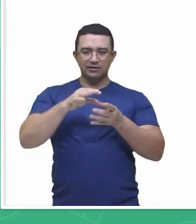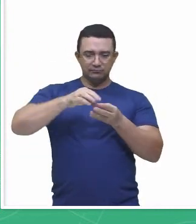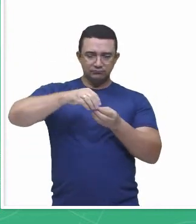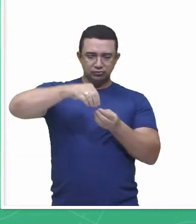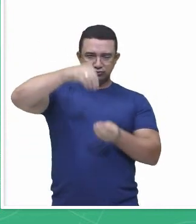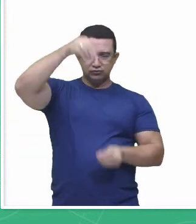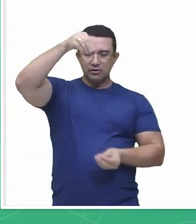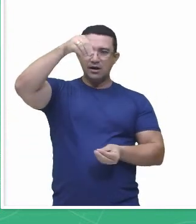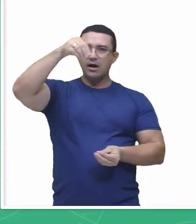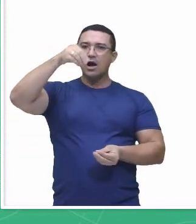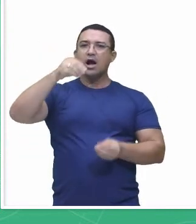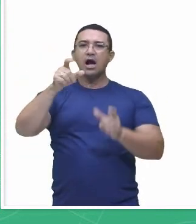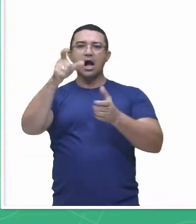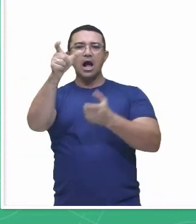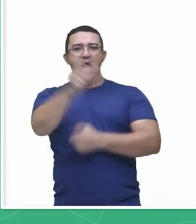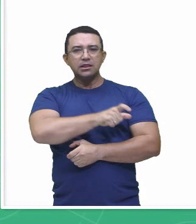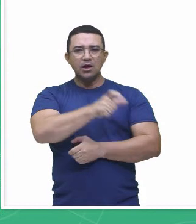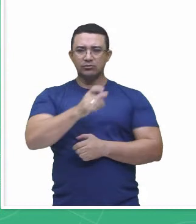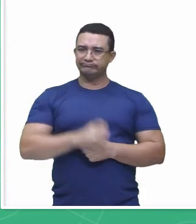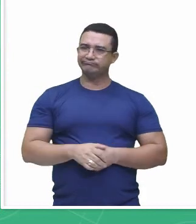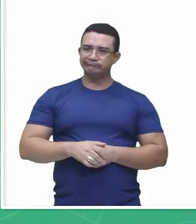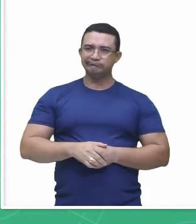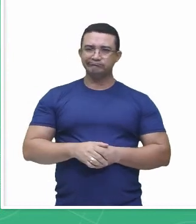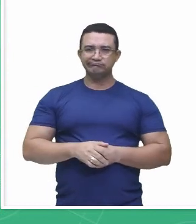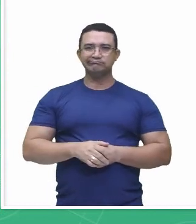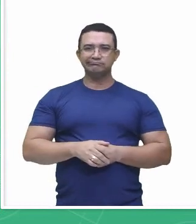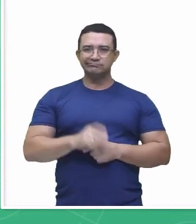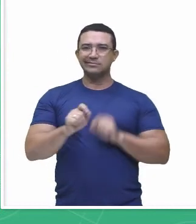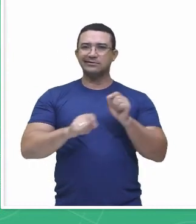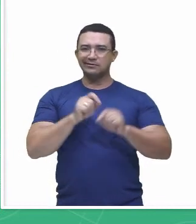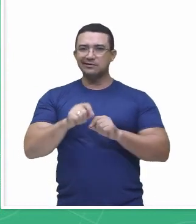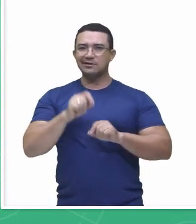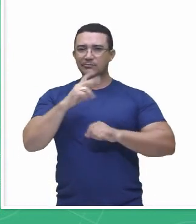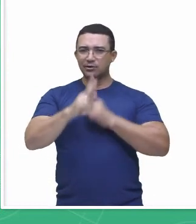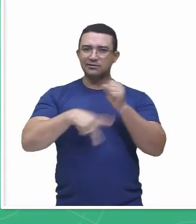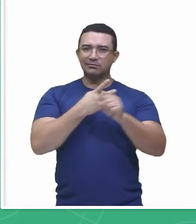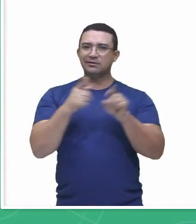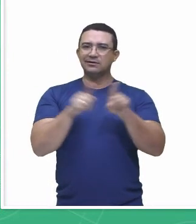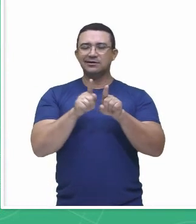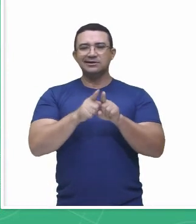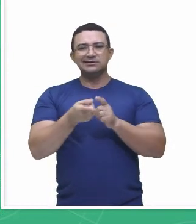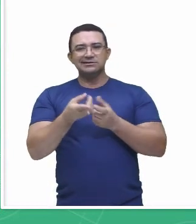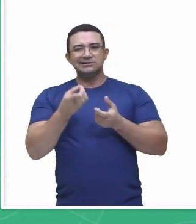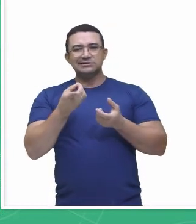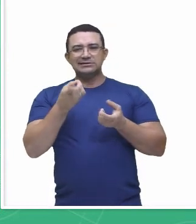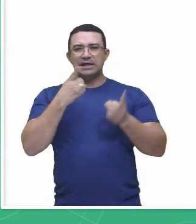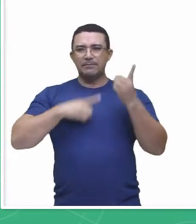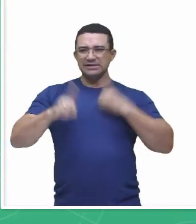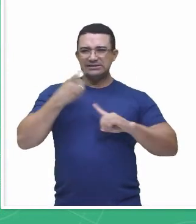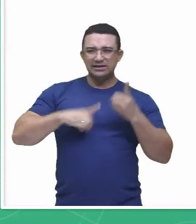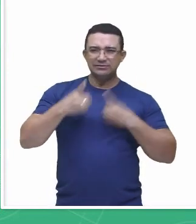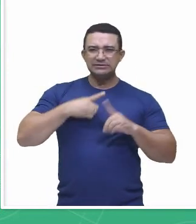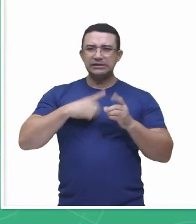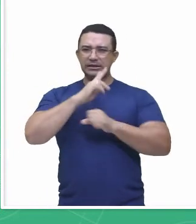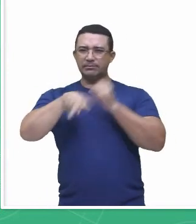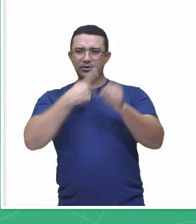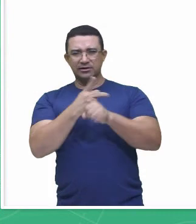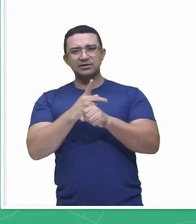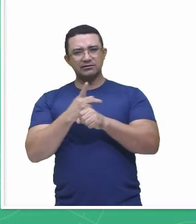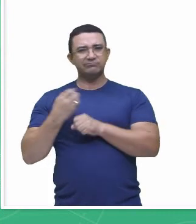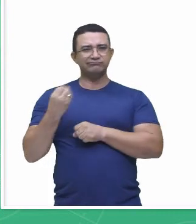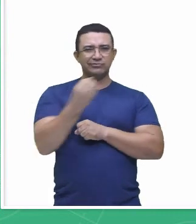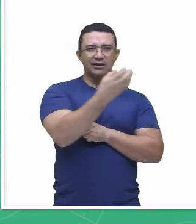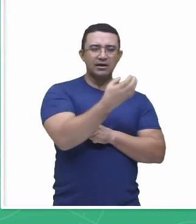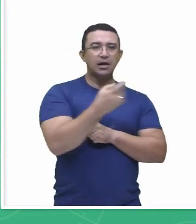de crédito. Quando se dá conta, é mais uma vítima da depressão pós-viagem. Eu só conheço uma maneira de sair dessa,